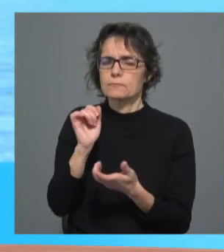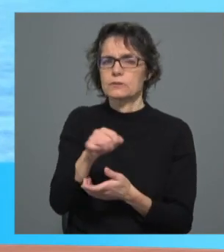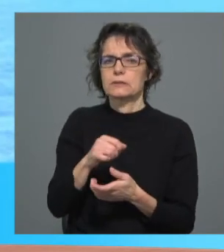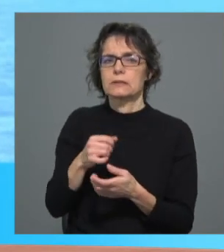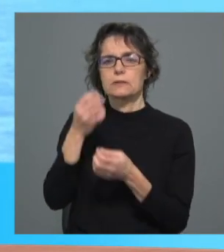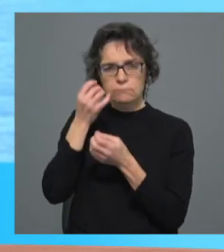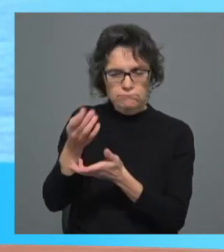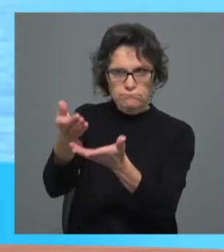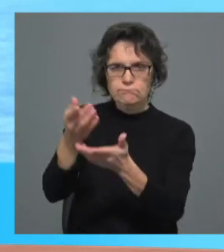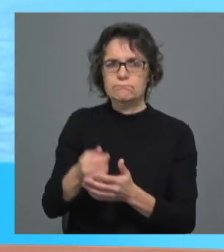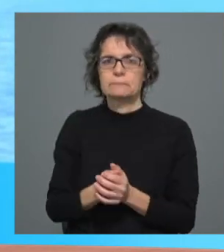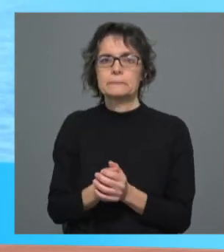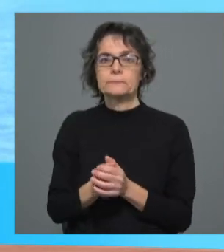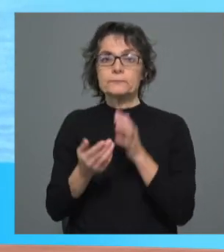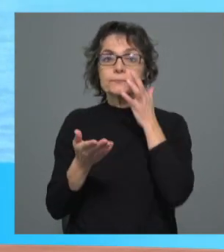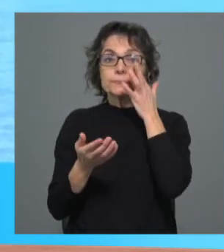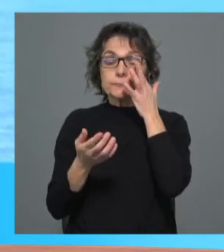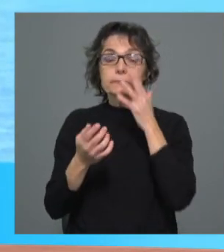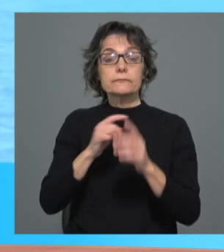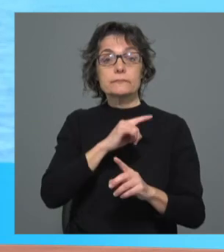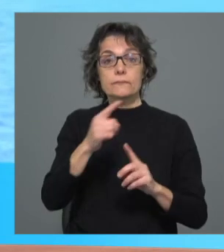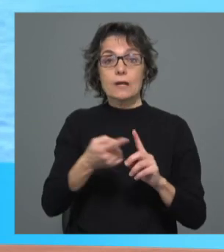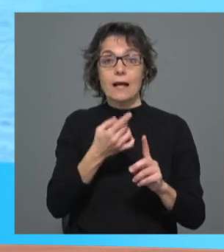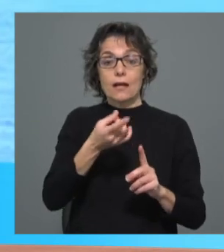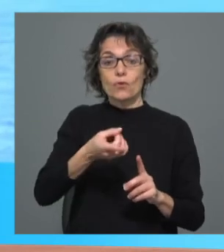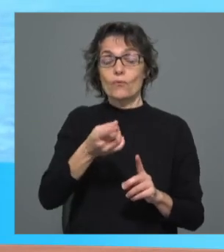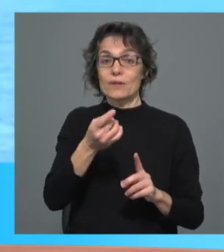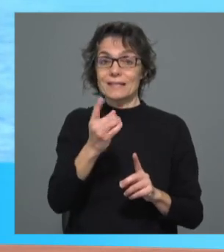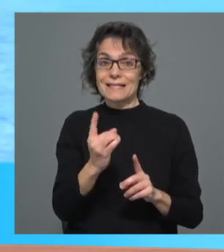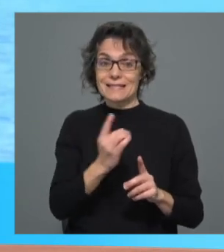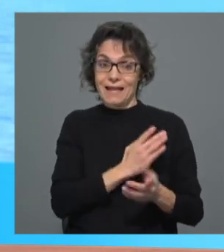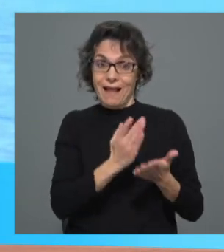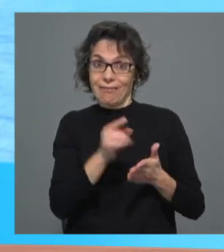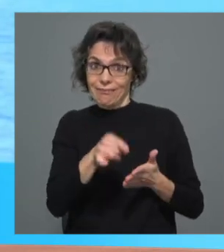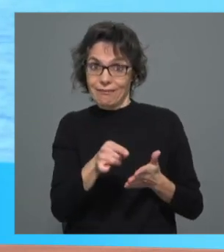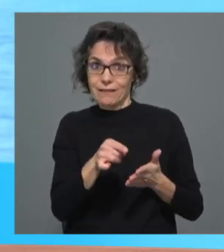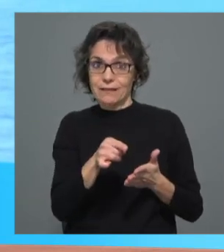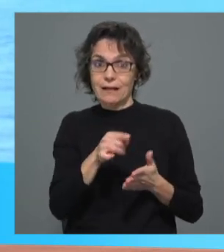vós mesmos. Portanto, até 96, naquela zona de